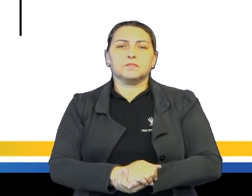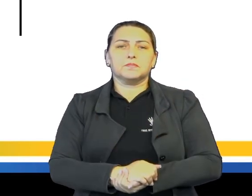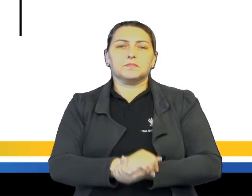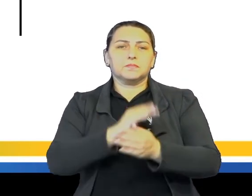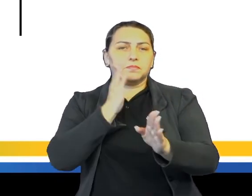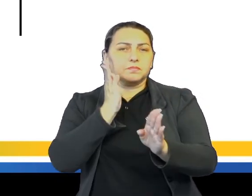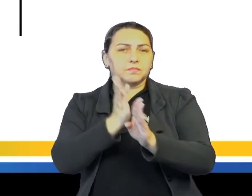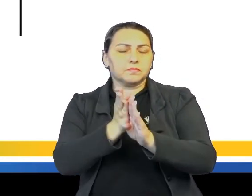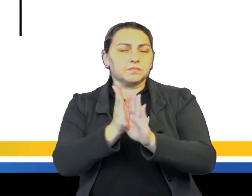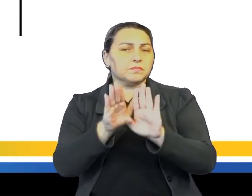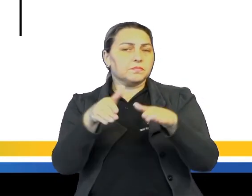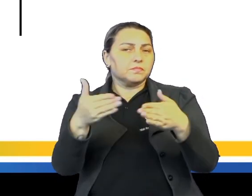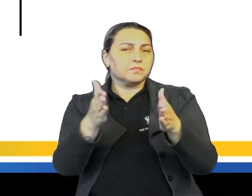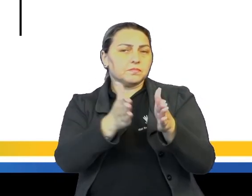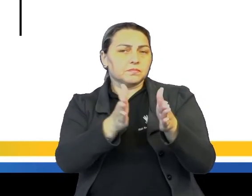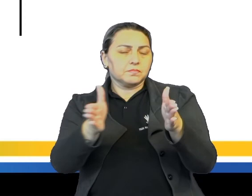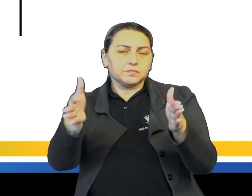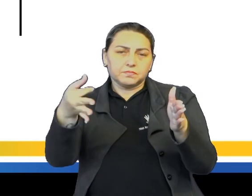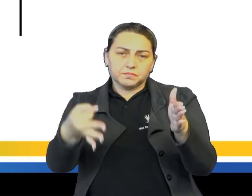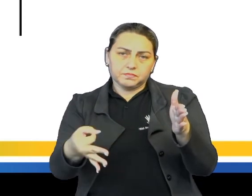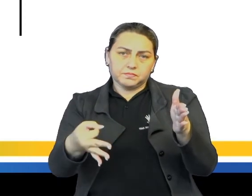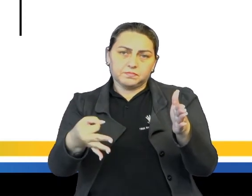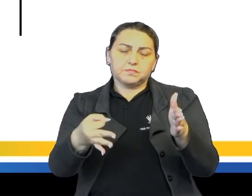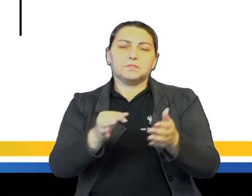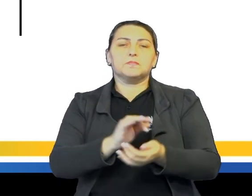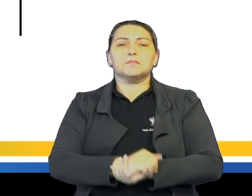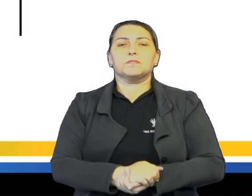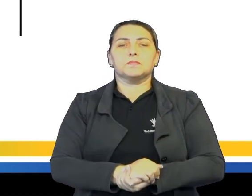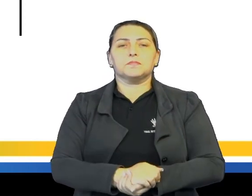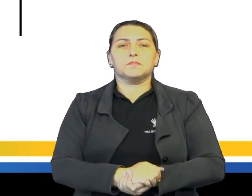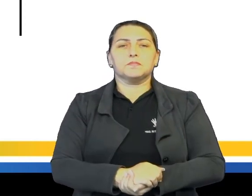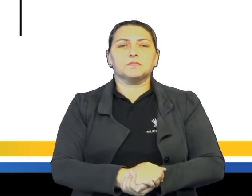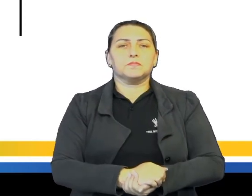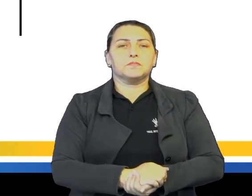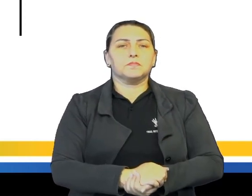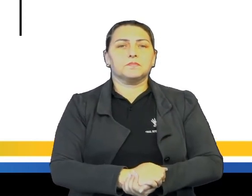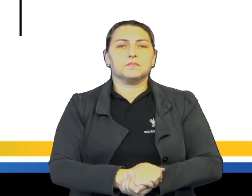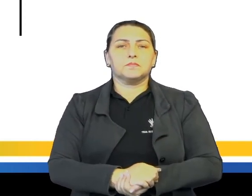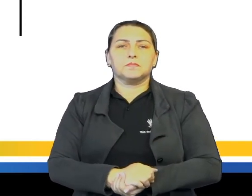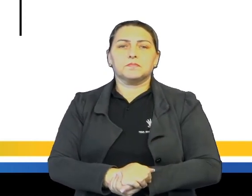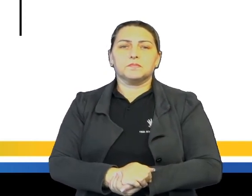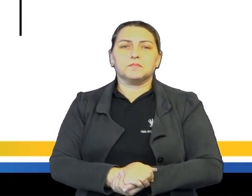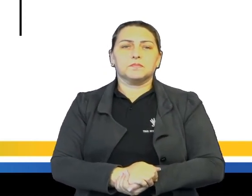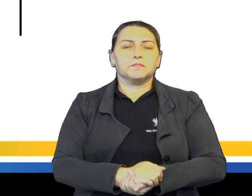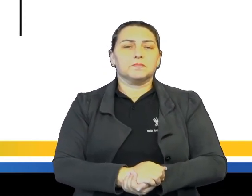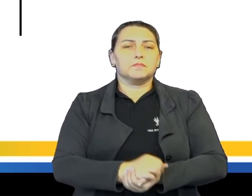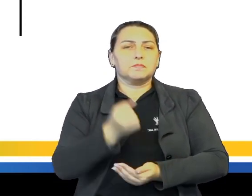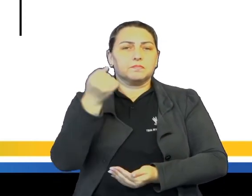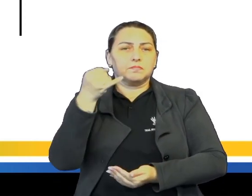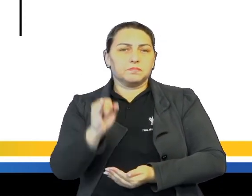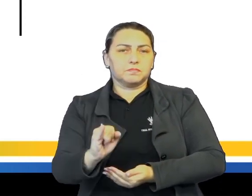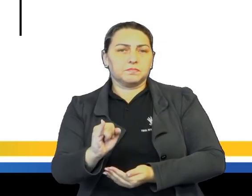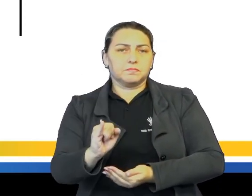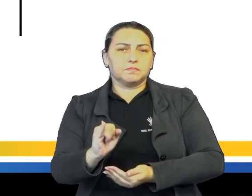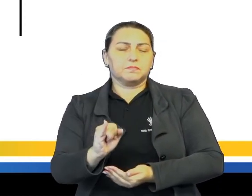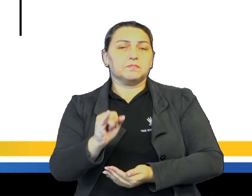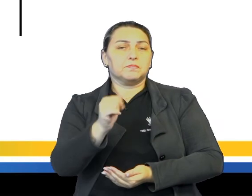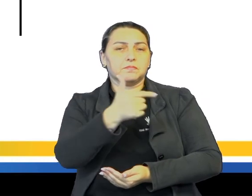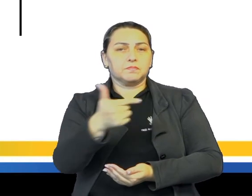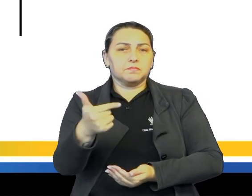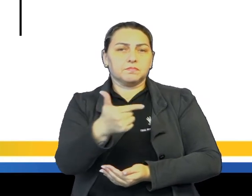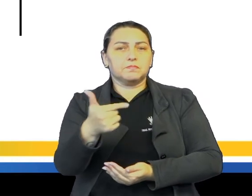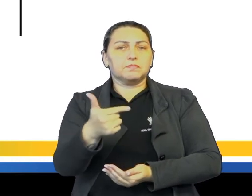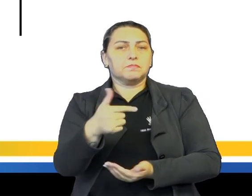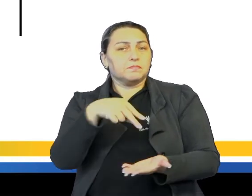vamos identificar qual é a trilha que ele está seguindo nessa sequência de números, tá? Se ele foi do 20 para o 22,